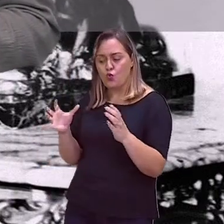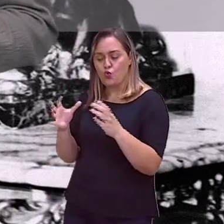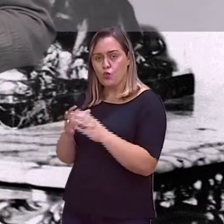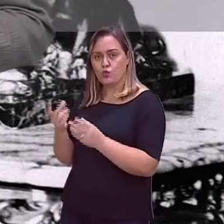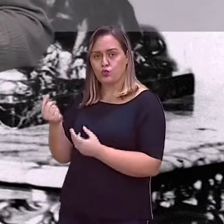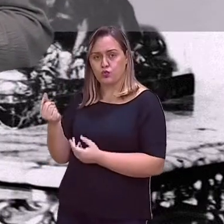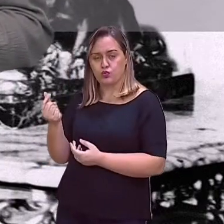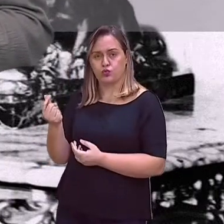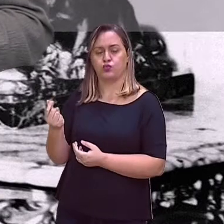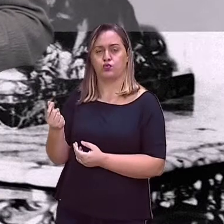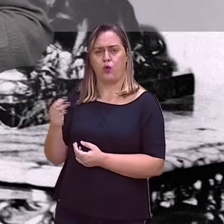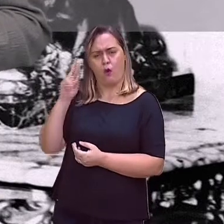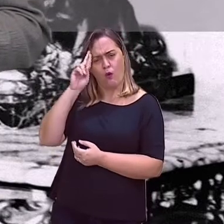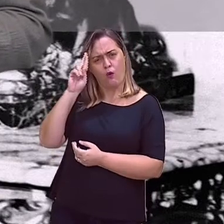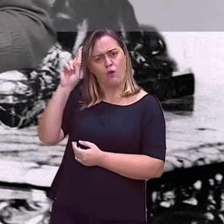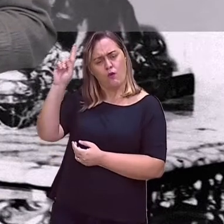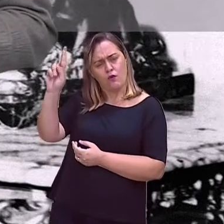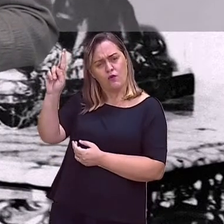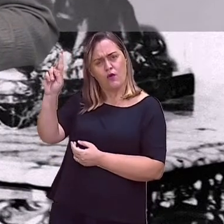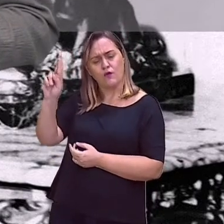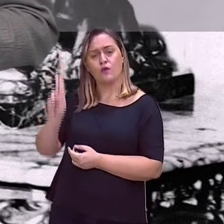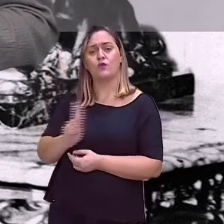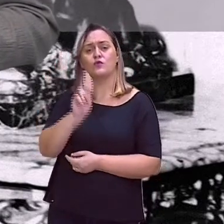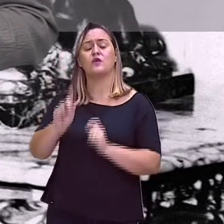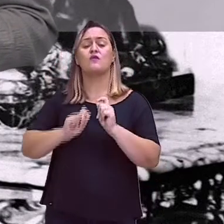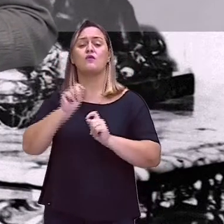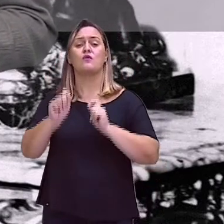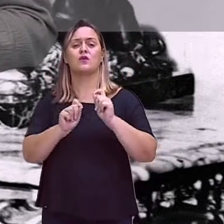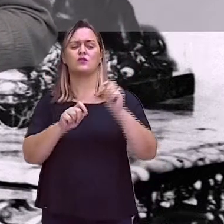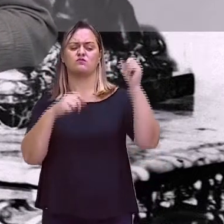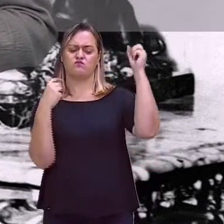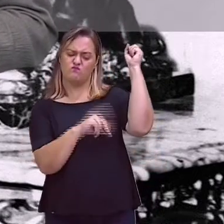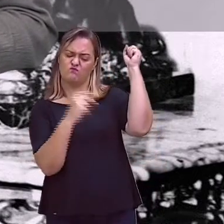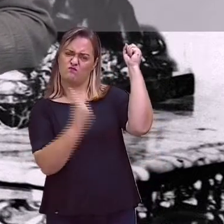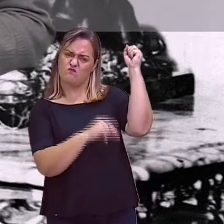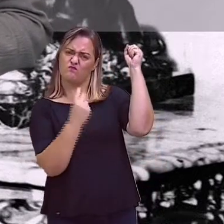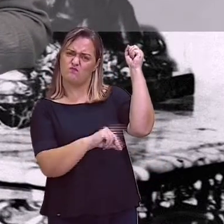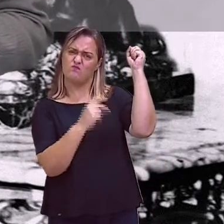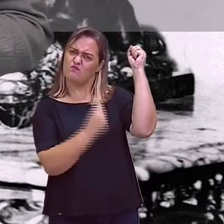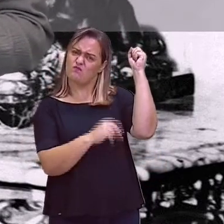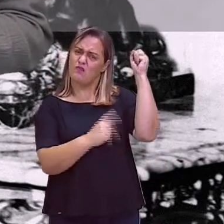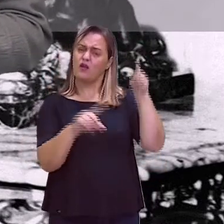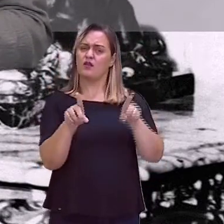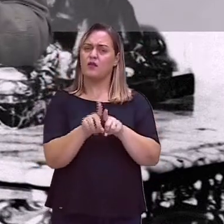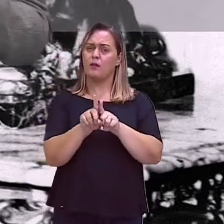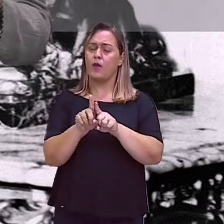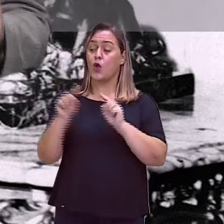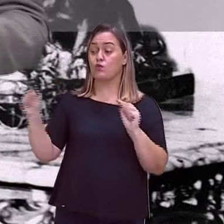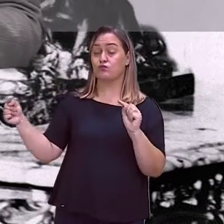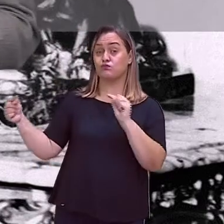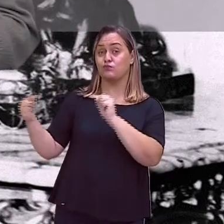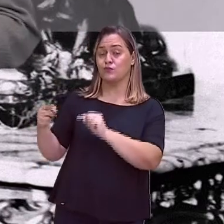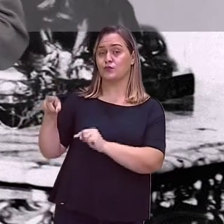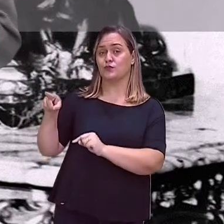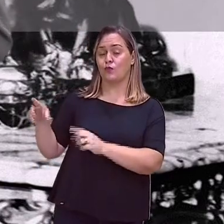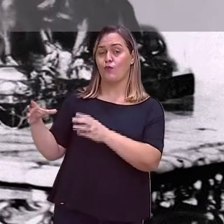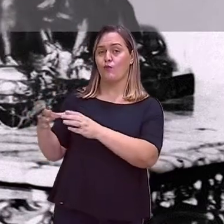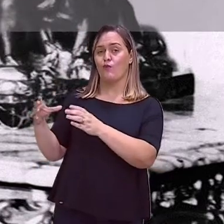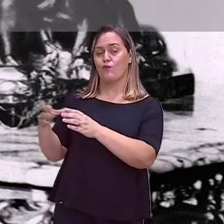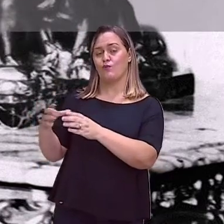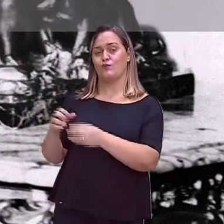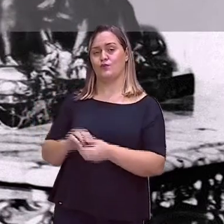das autoridades para utilizar da tortura como forma de repressão aos movimentos de esquerda e das forças